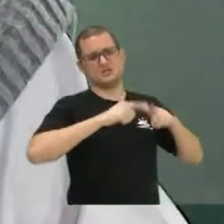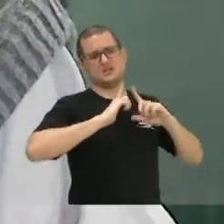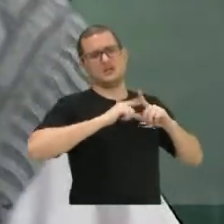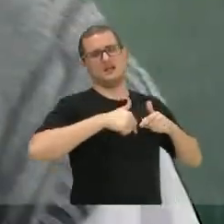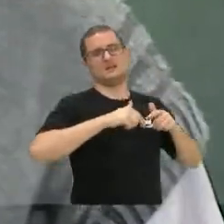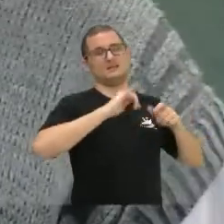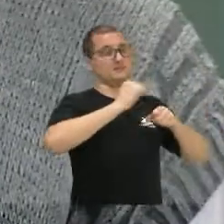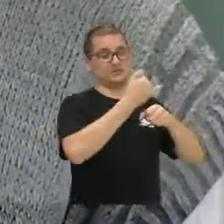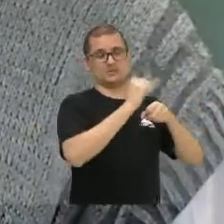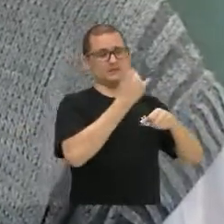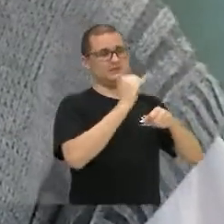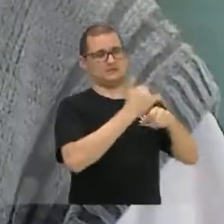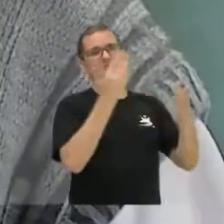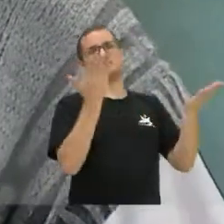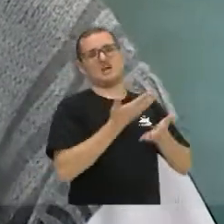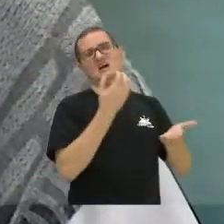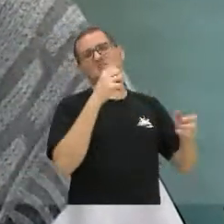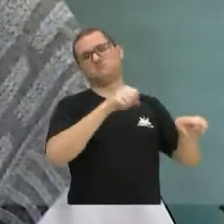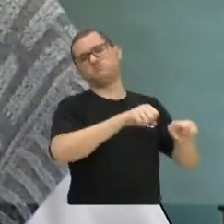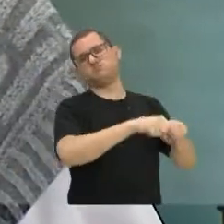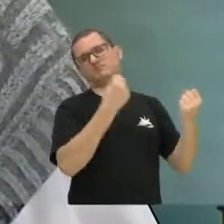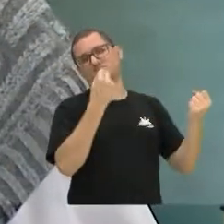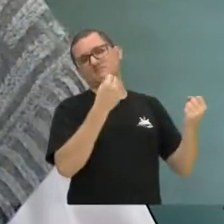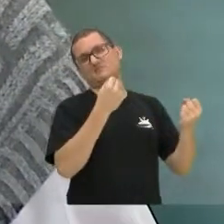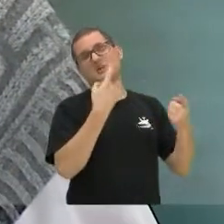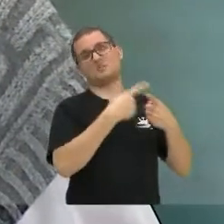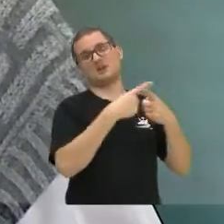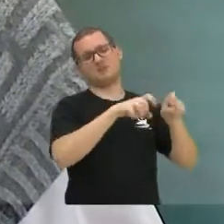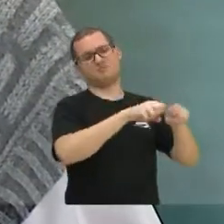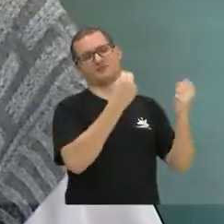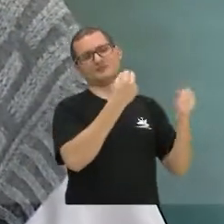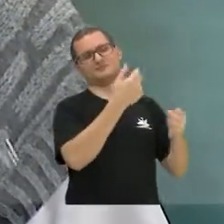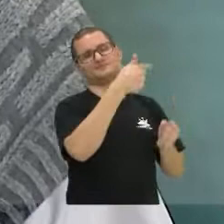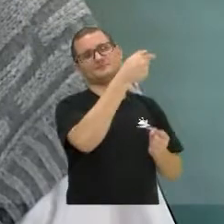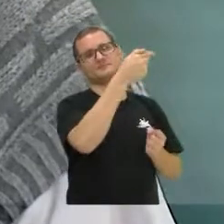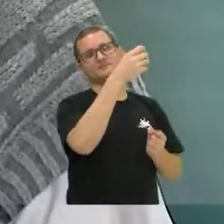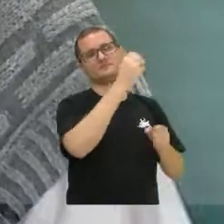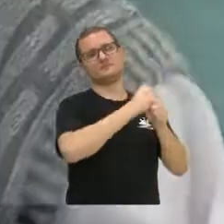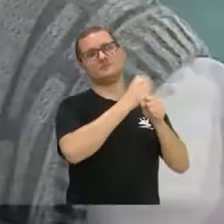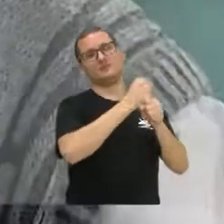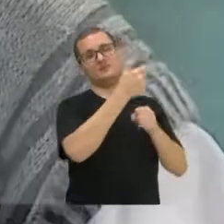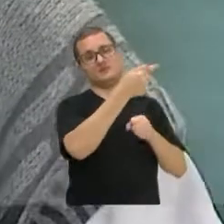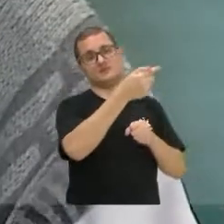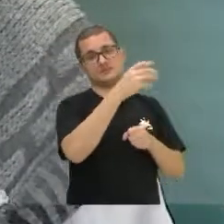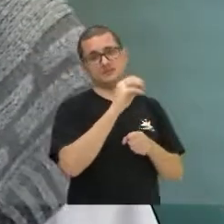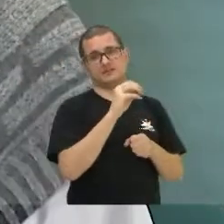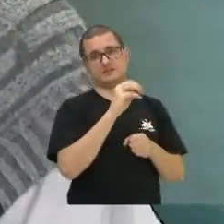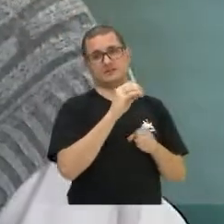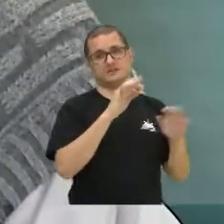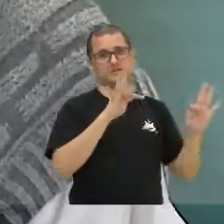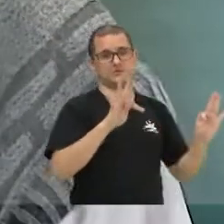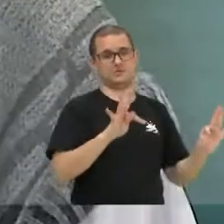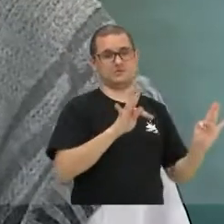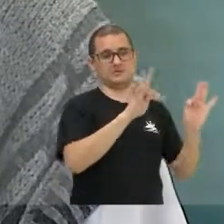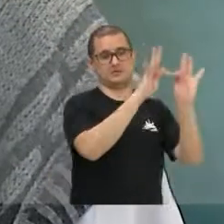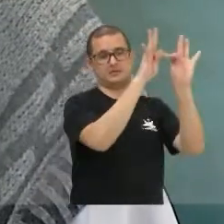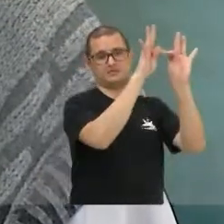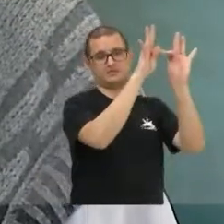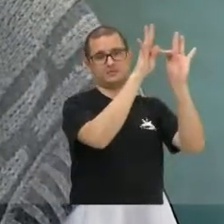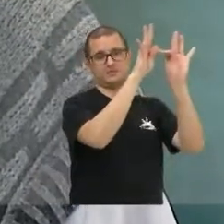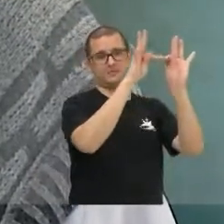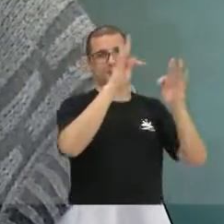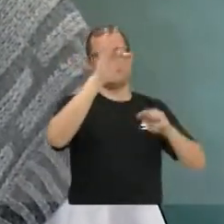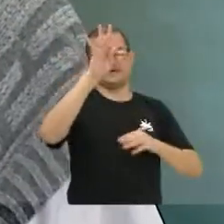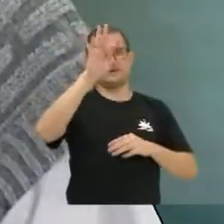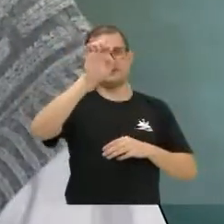o tempo tinha sido destruído no ano 70 o tempo não é difícil mas aqui tem uma